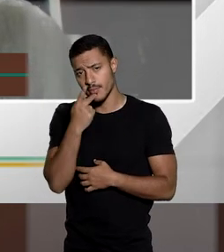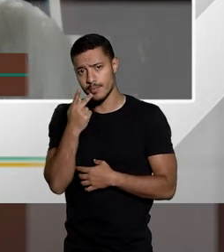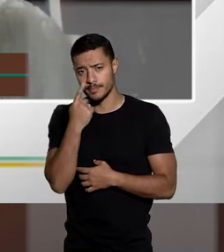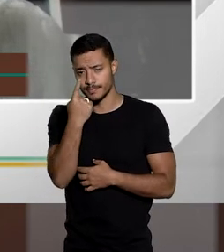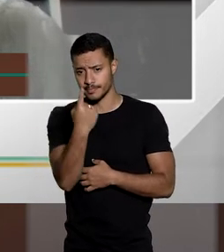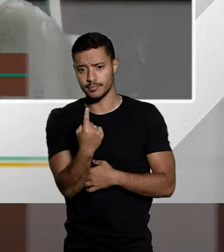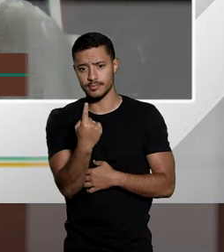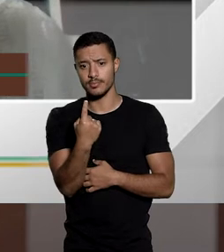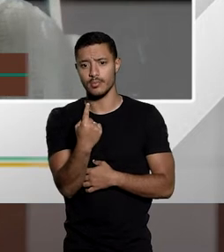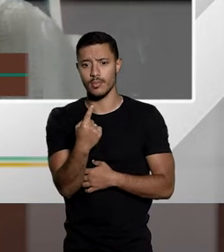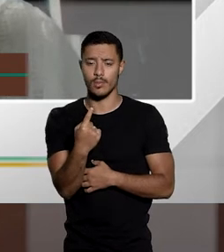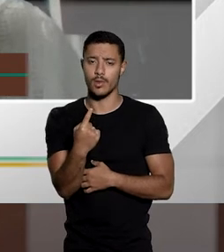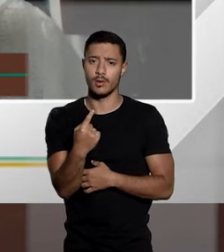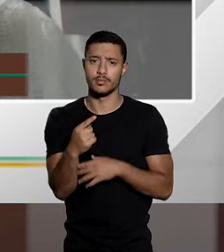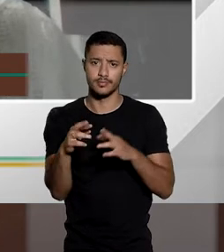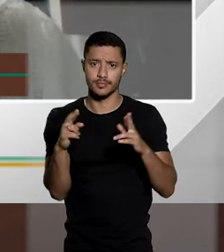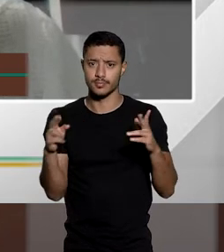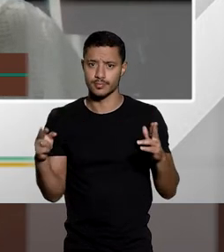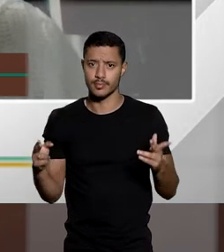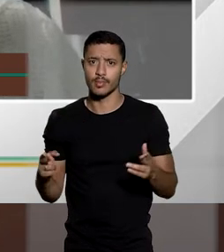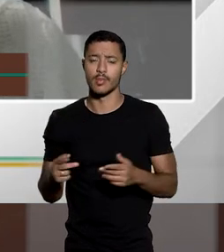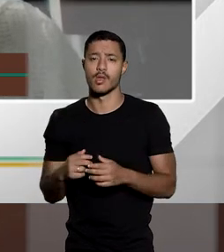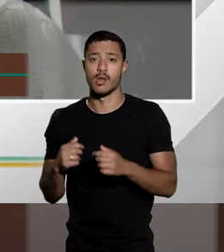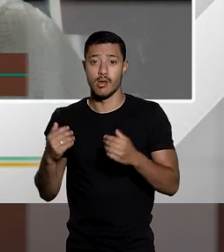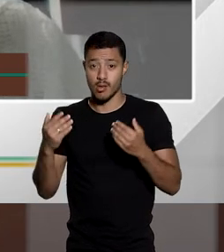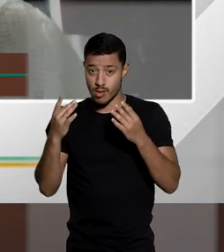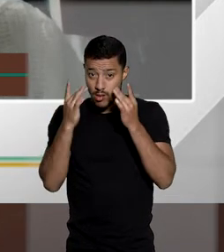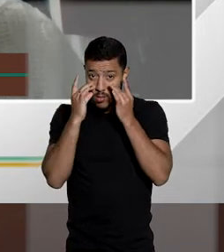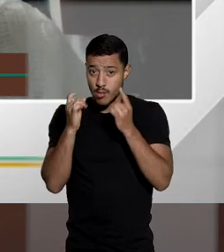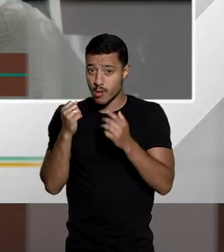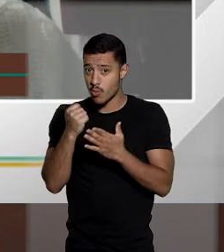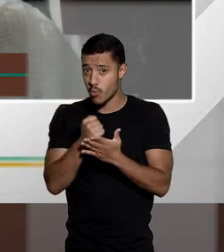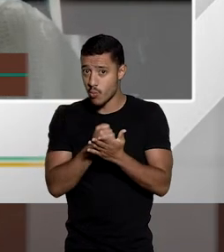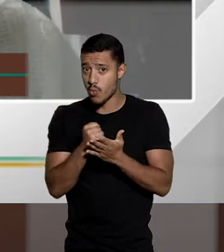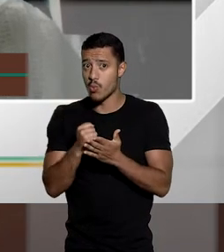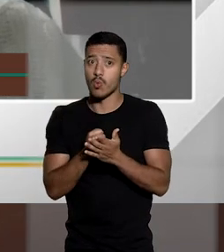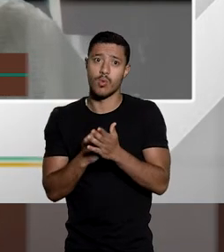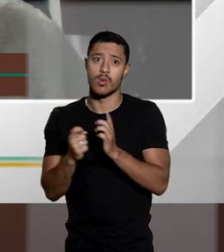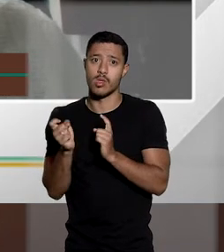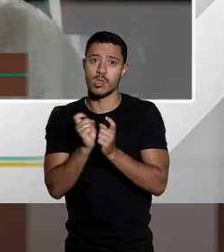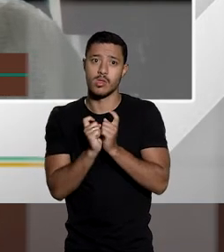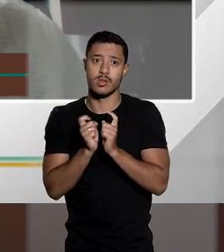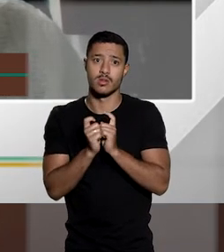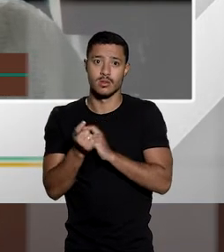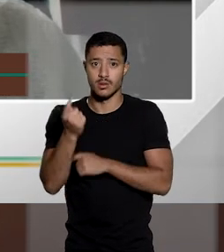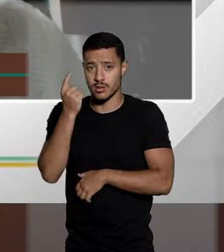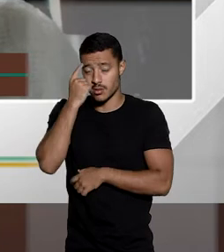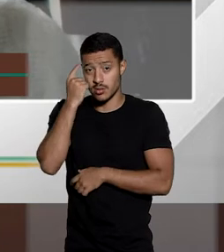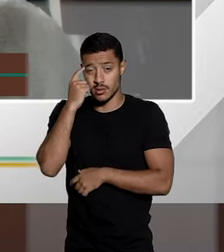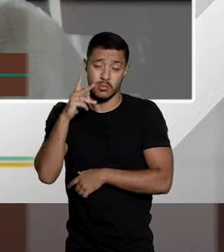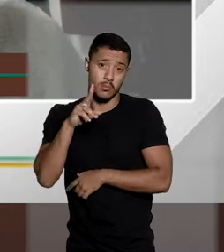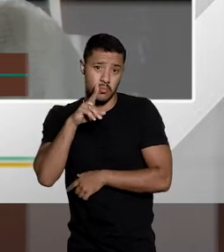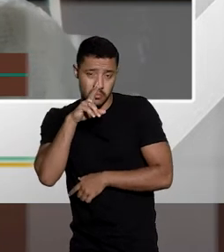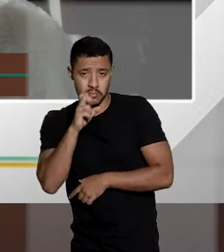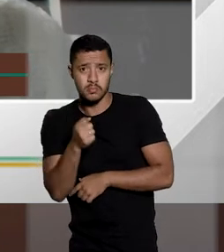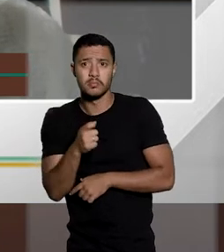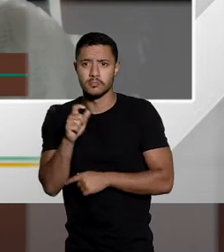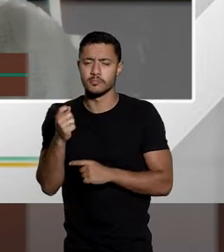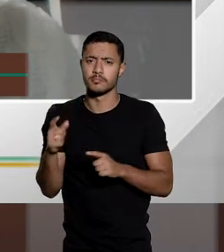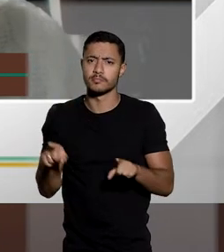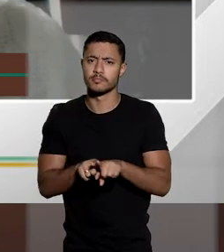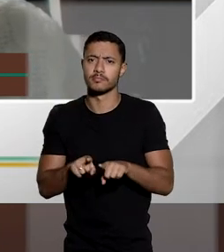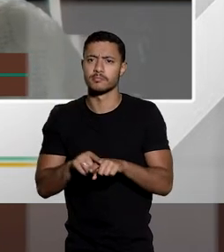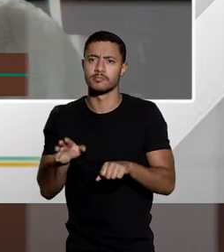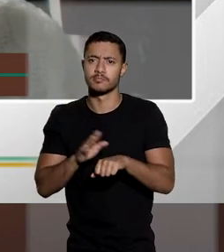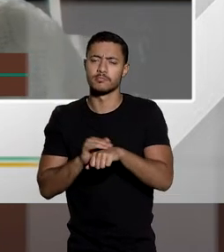uma das diferenças é a presença nos contratos administrativos das cláusulas exorbitantes, que também